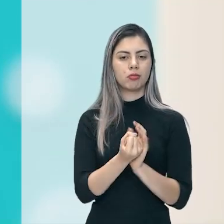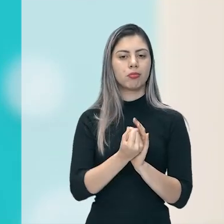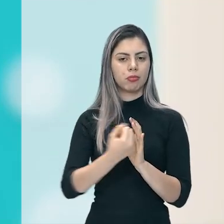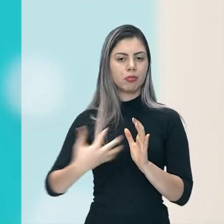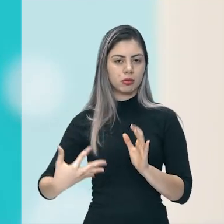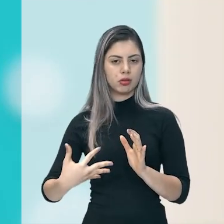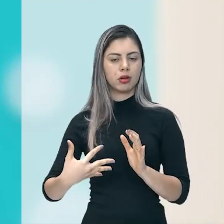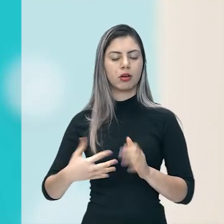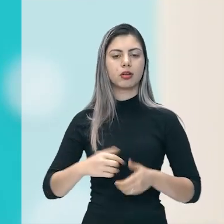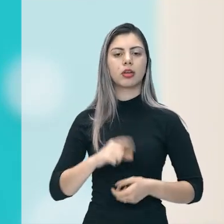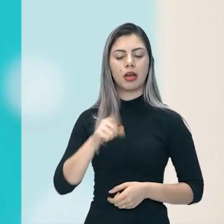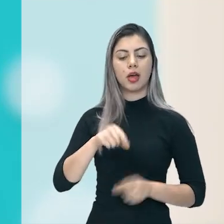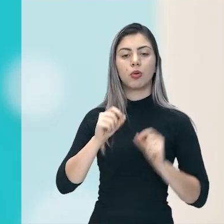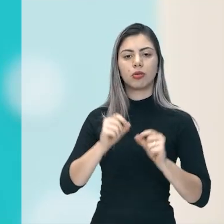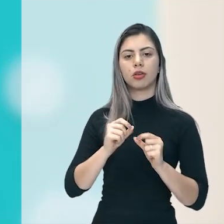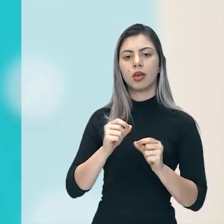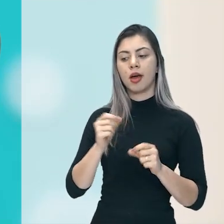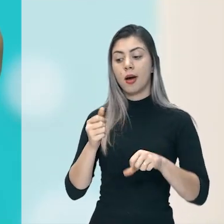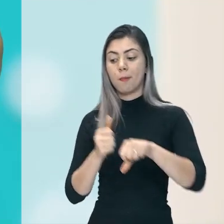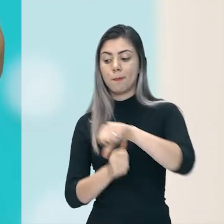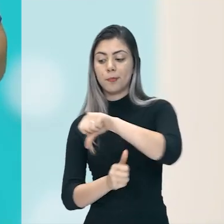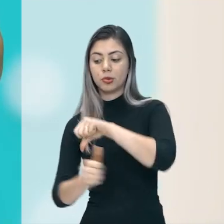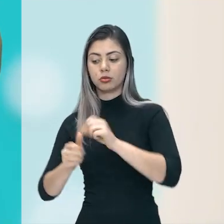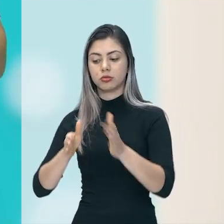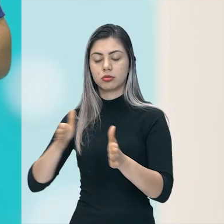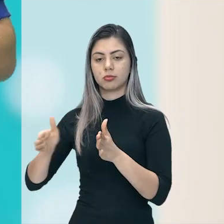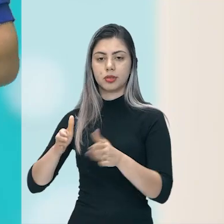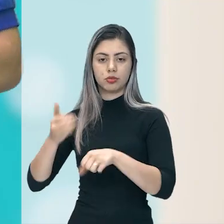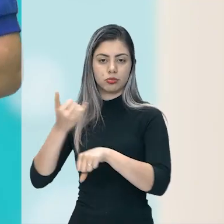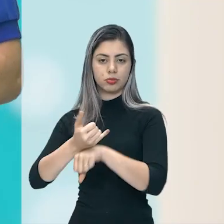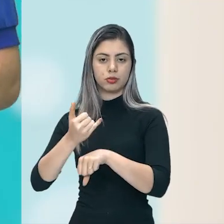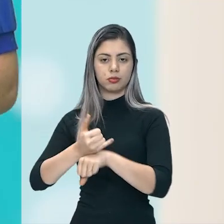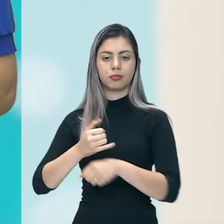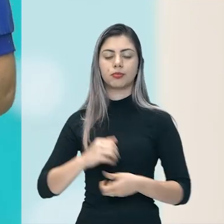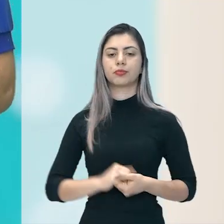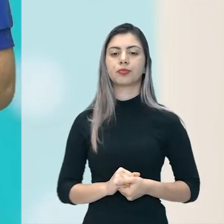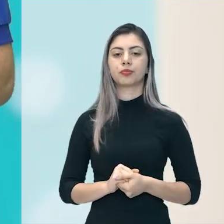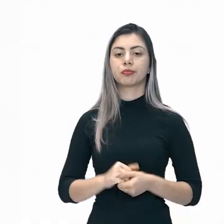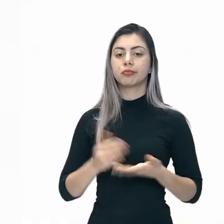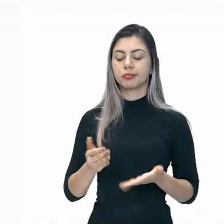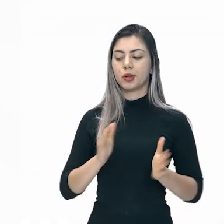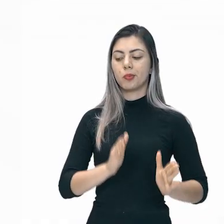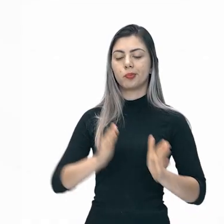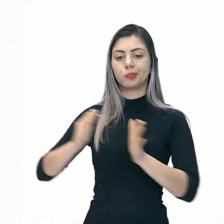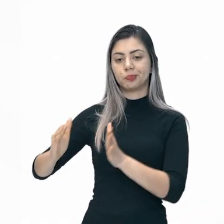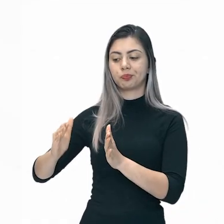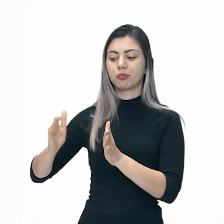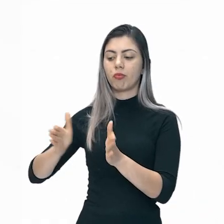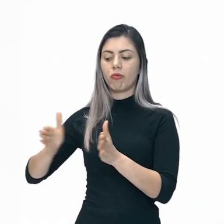passagem que vai dar para a Idade dos Metais, tá bom? Então, continuando agora na Idade dos Metais.